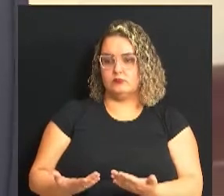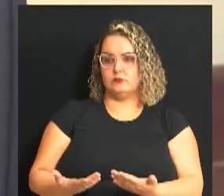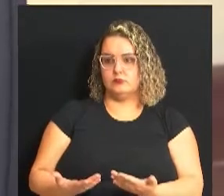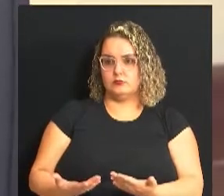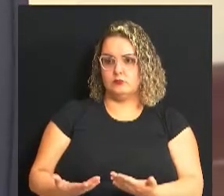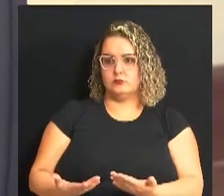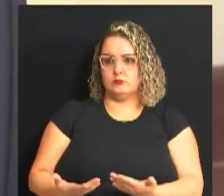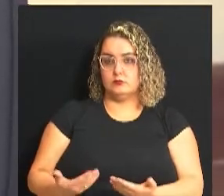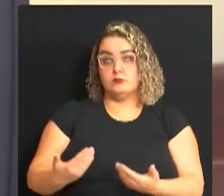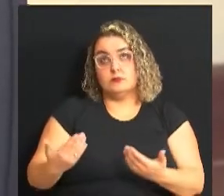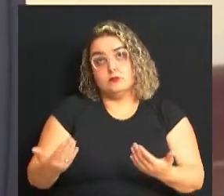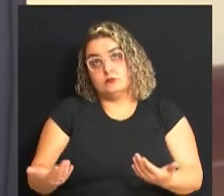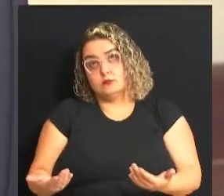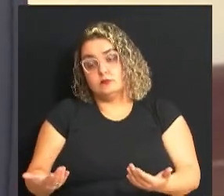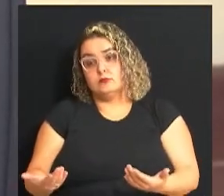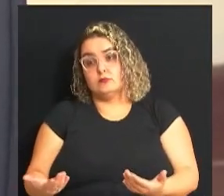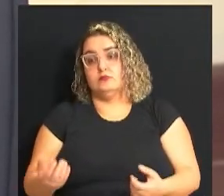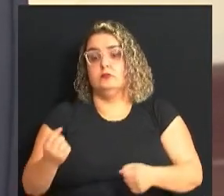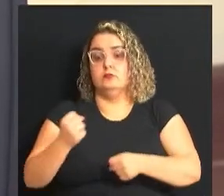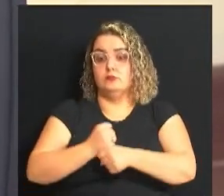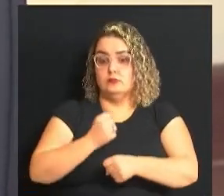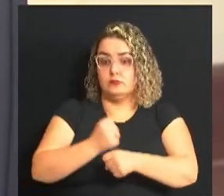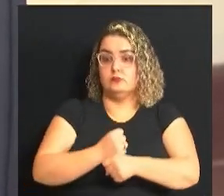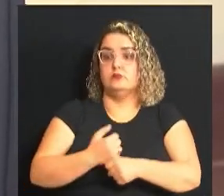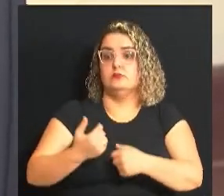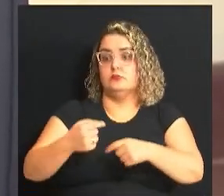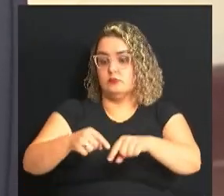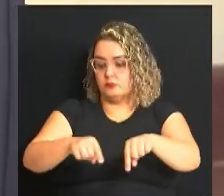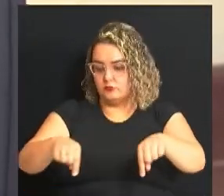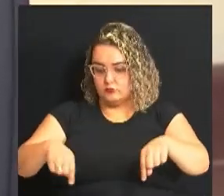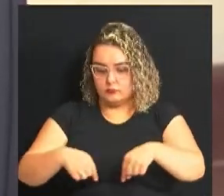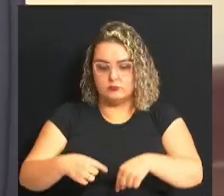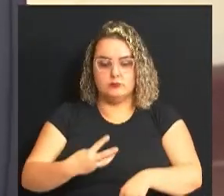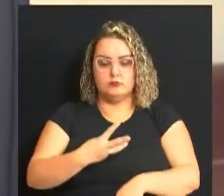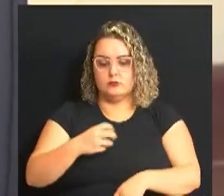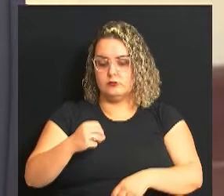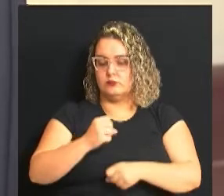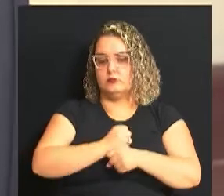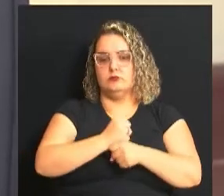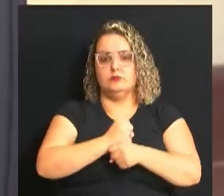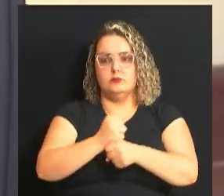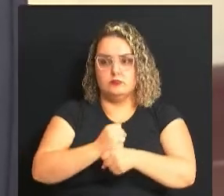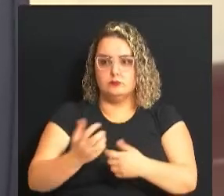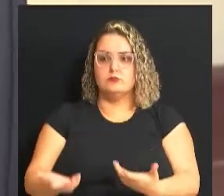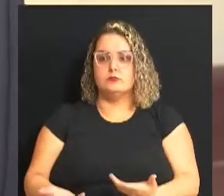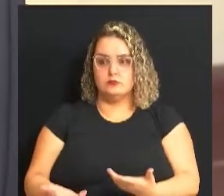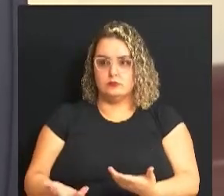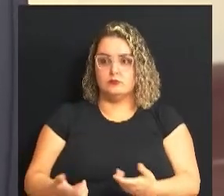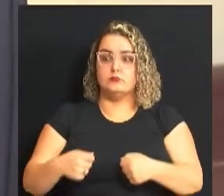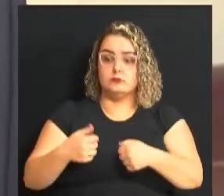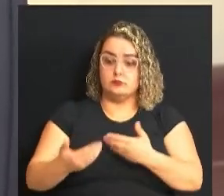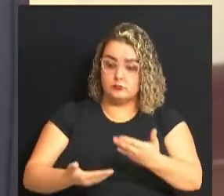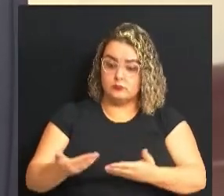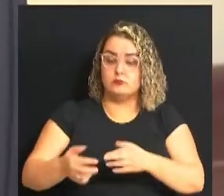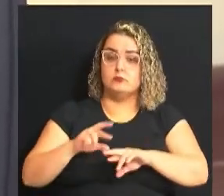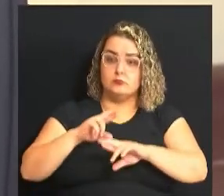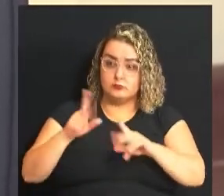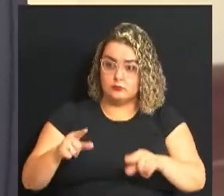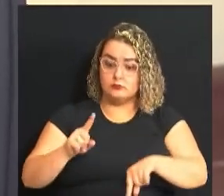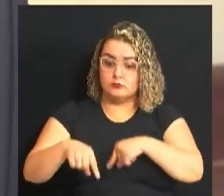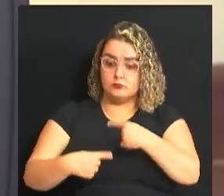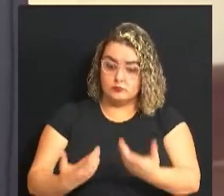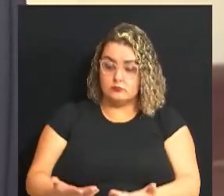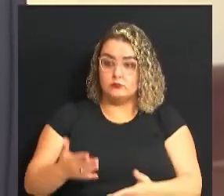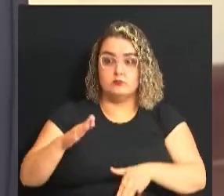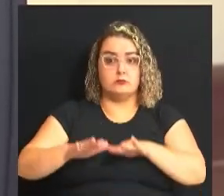outro lado, também ela construiu naquele lote, ela está ali há 30 anos, então ela tem que ser tratada diferente dos demais que, muitas vezes,